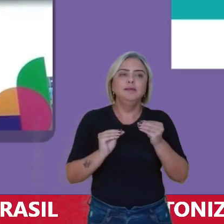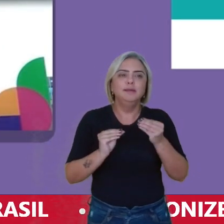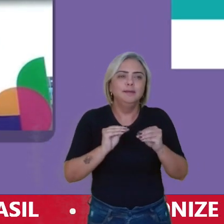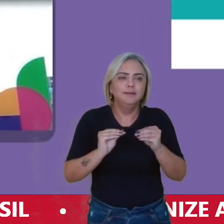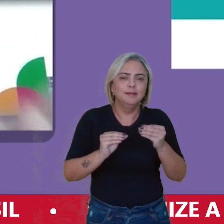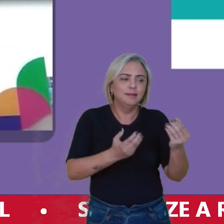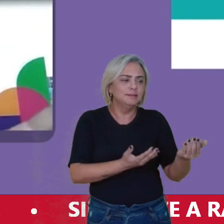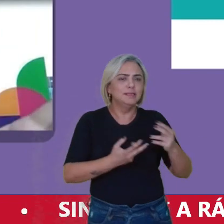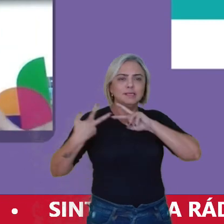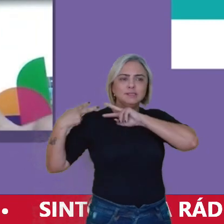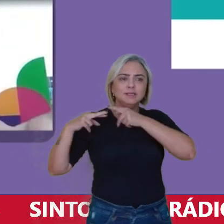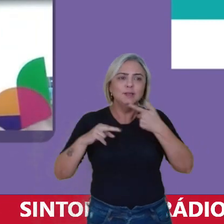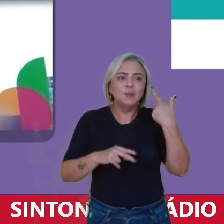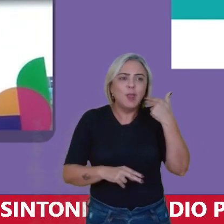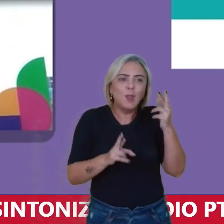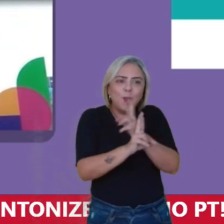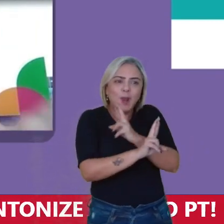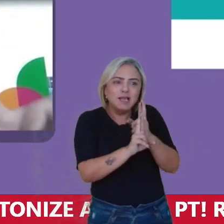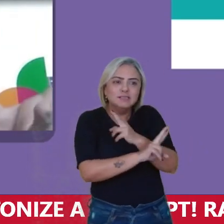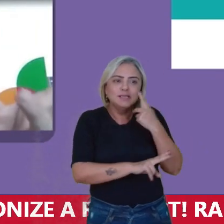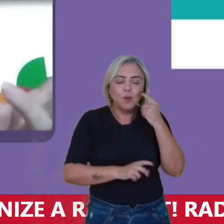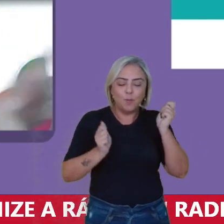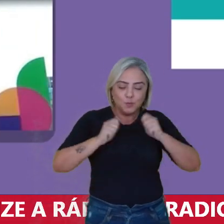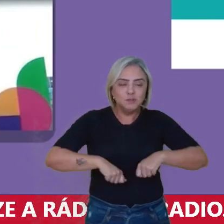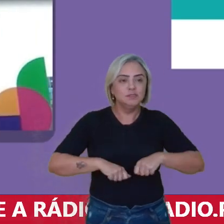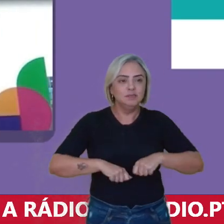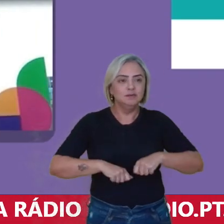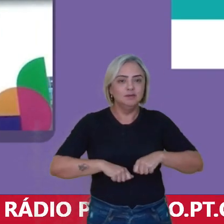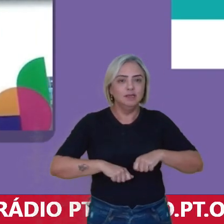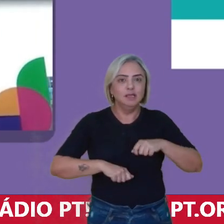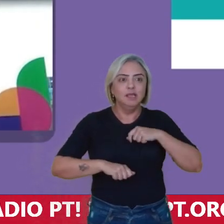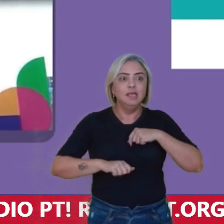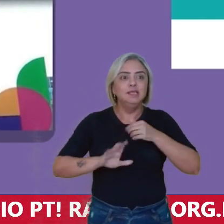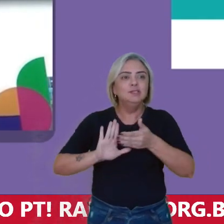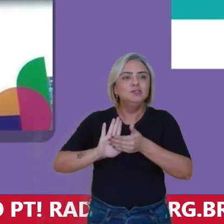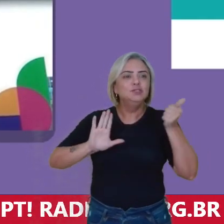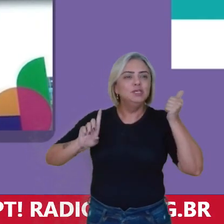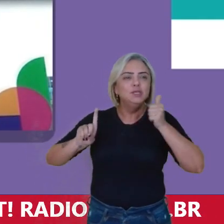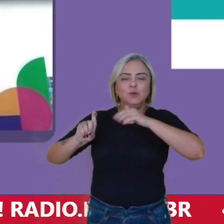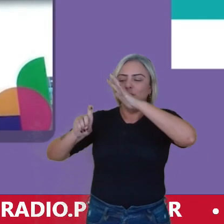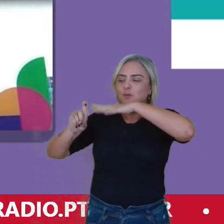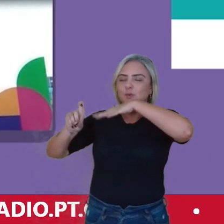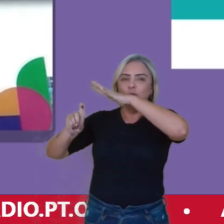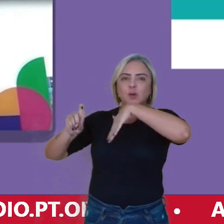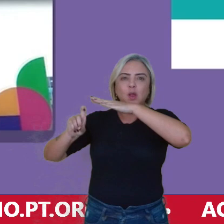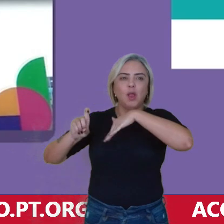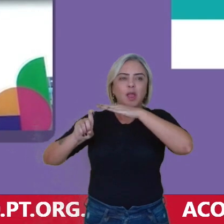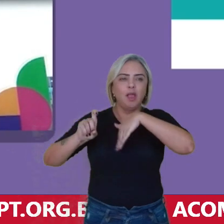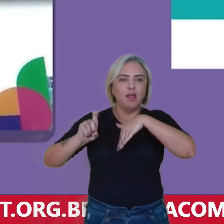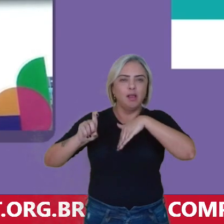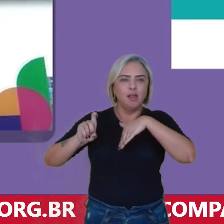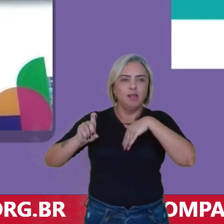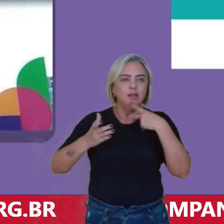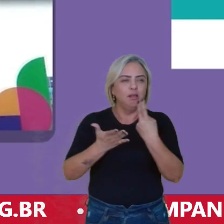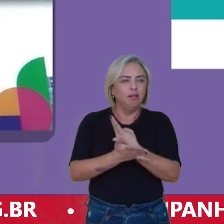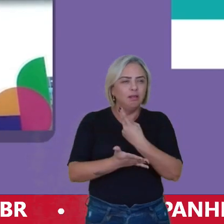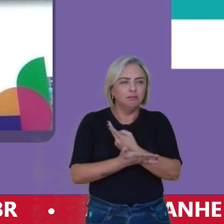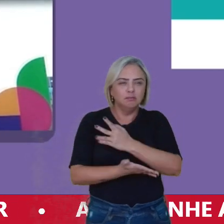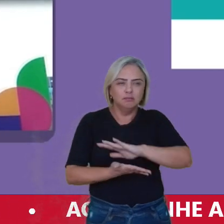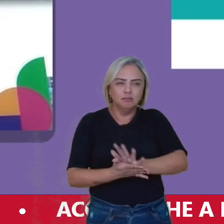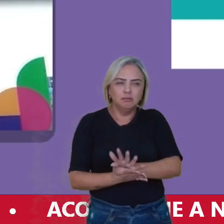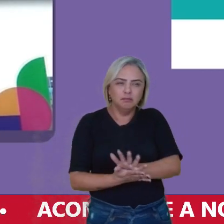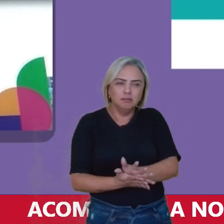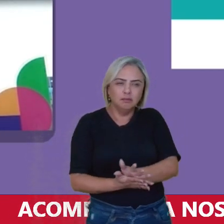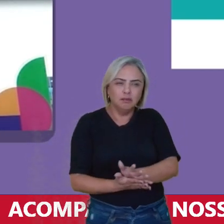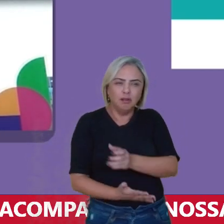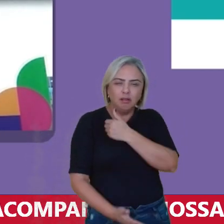essas relações como naturais, como possíveis, que desmistifique paradigmas errôneos e